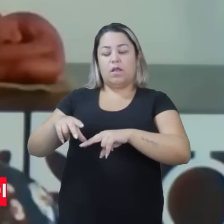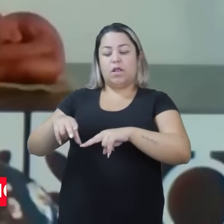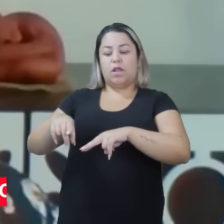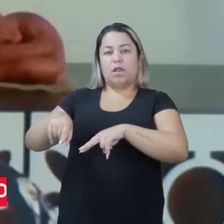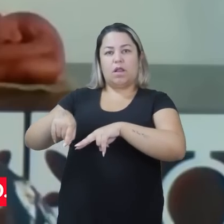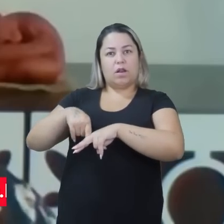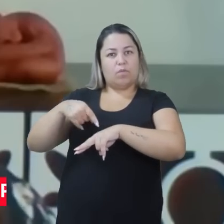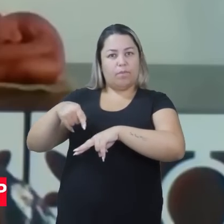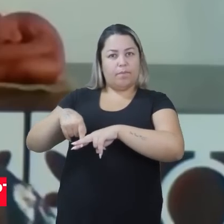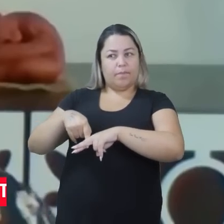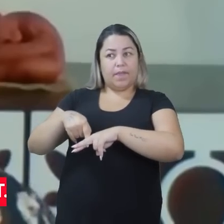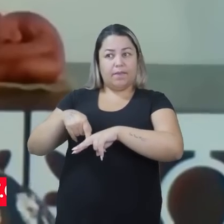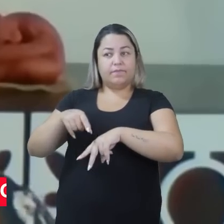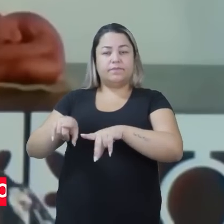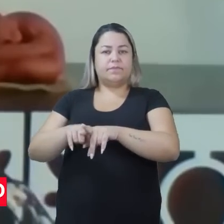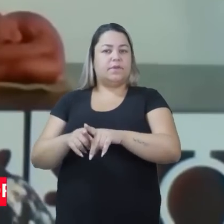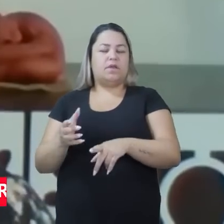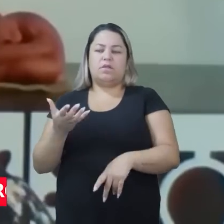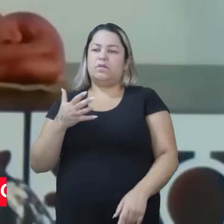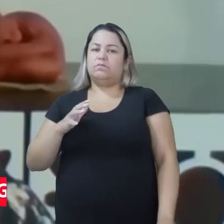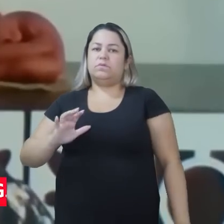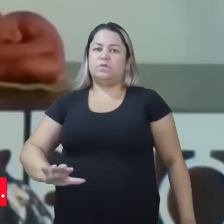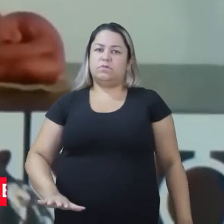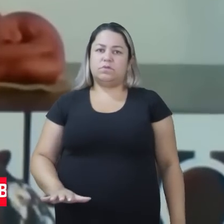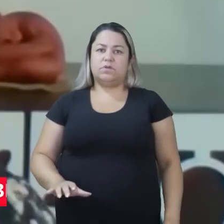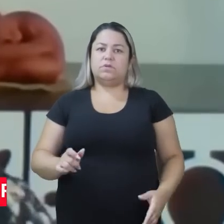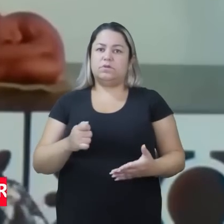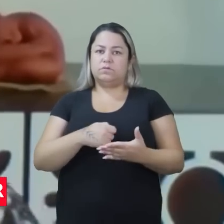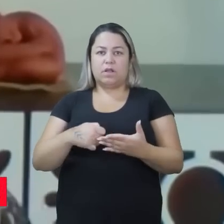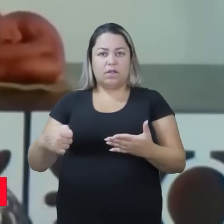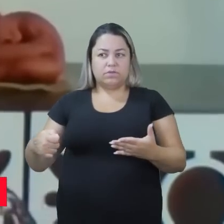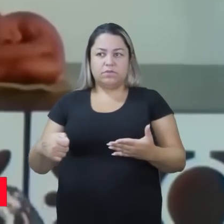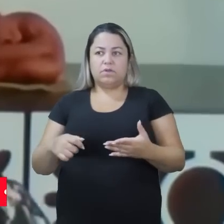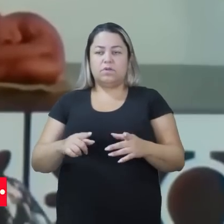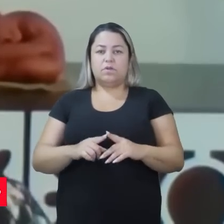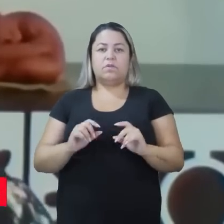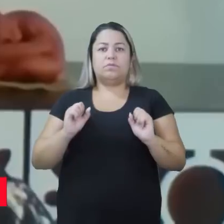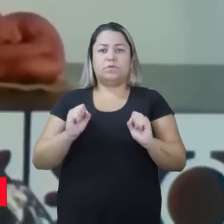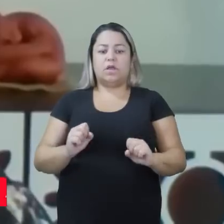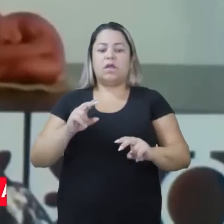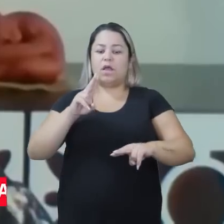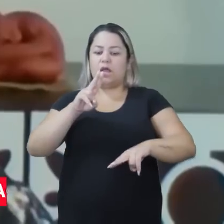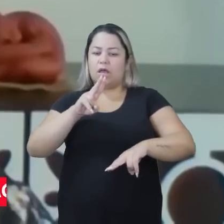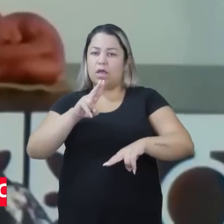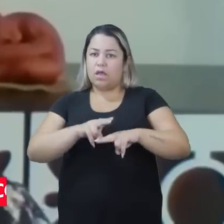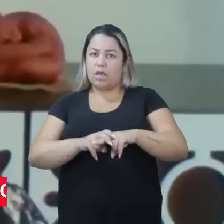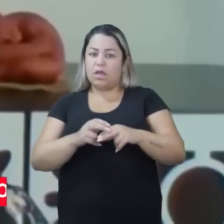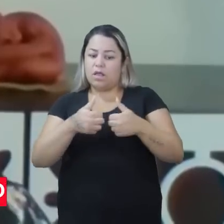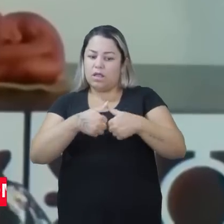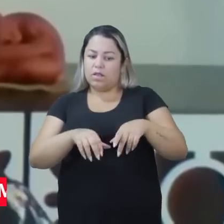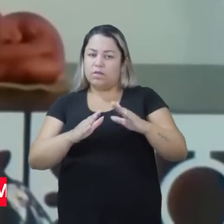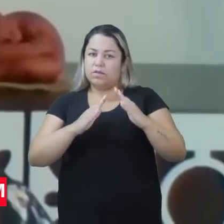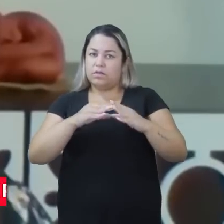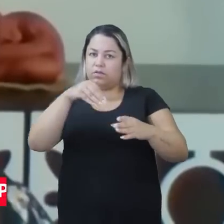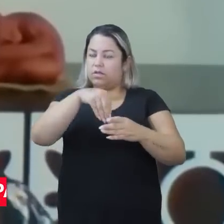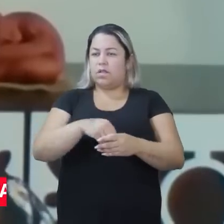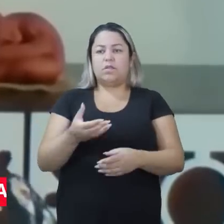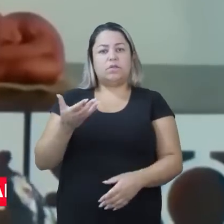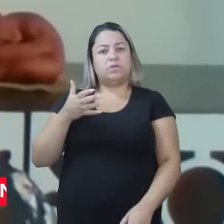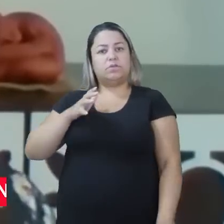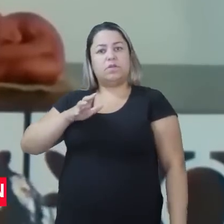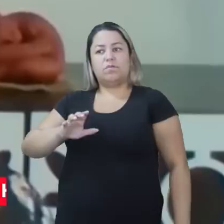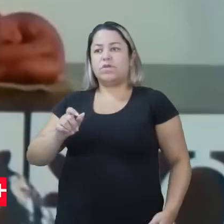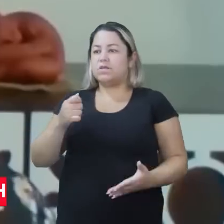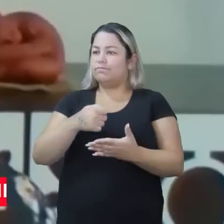de prisão. Ela se recusou a assinar. Ela podia estar em casa cuidando das crianças. Ela se recusou a assinar.